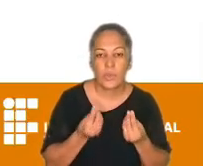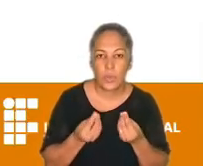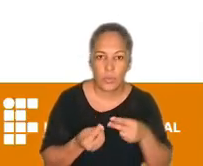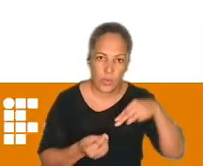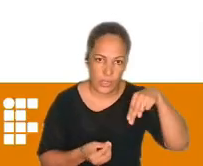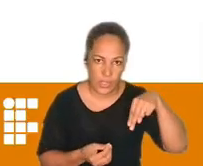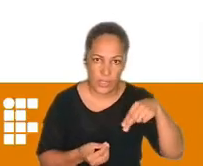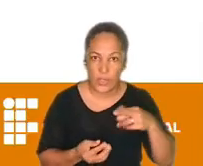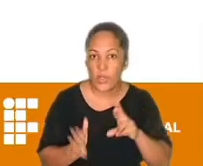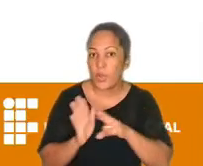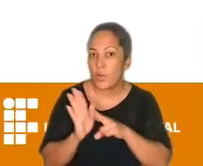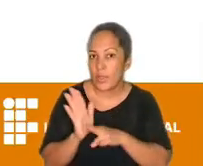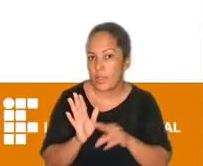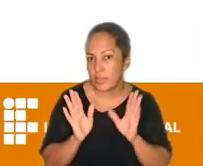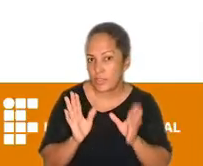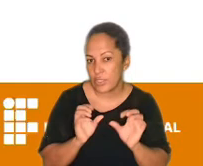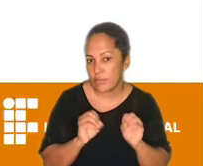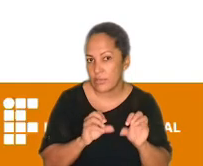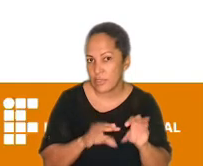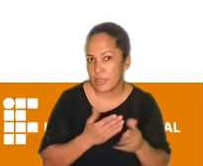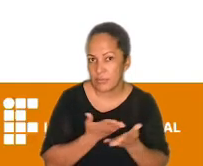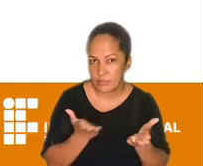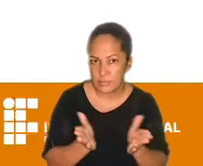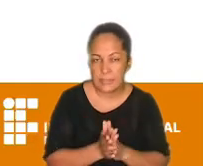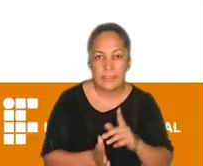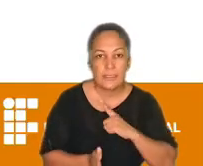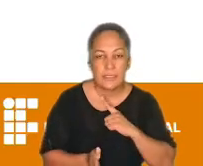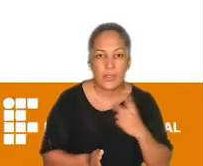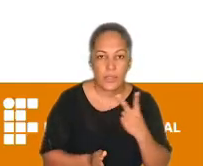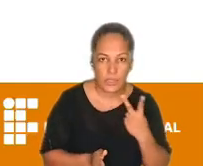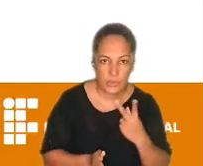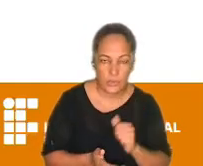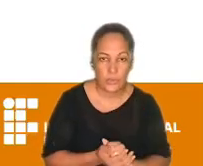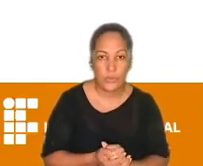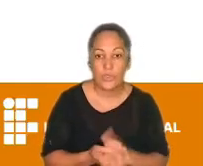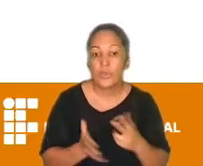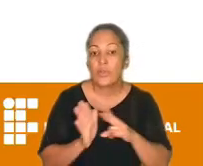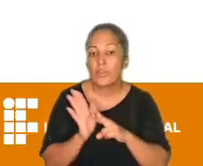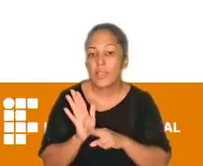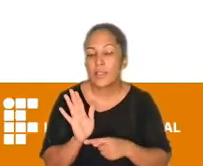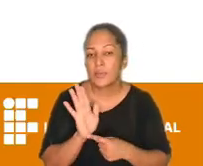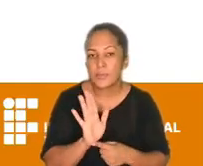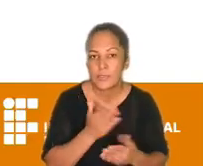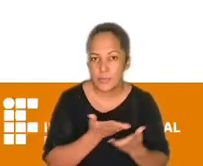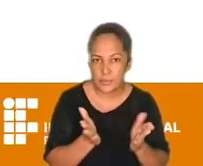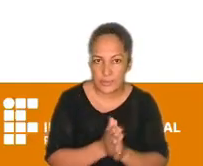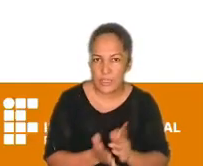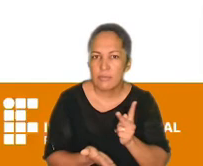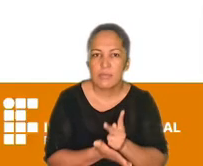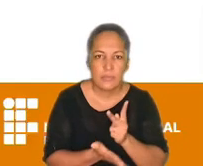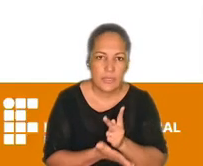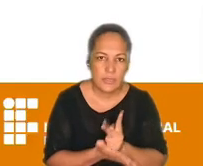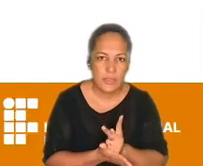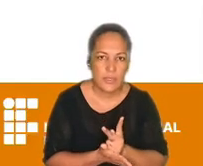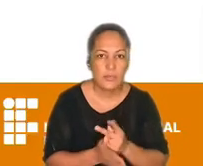eu ensinei para vocês? Né? Nós temos aqui as duas cardinalidades. Qual é a regra que eu ensinei para vocês? Sempre a